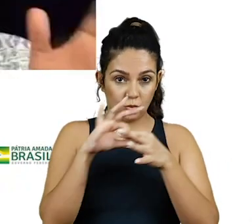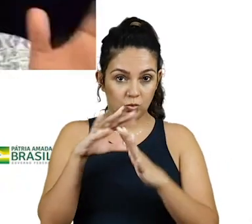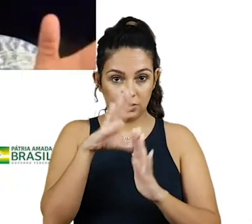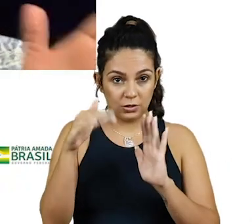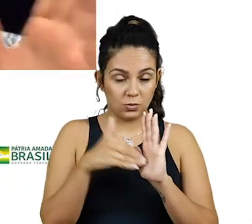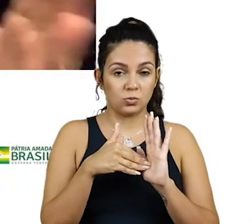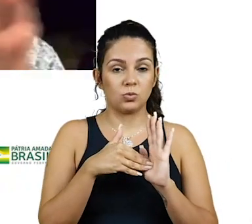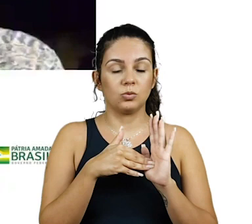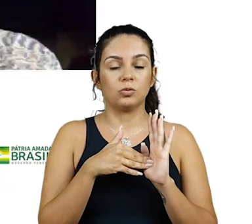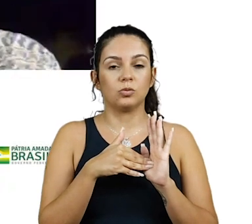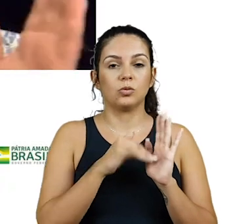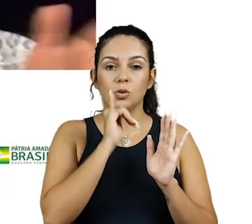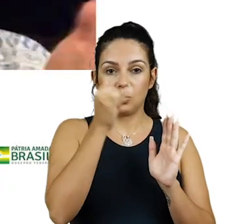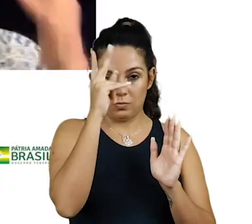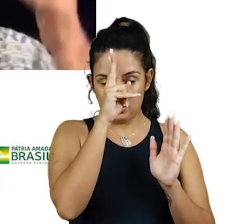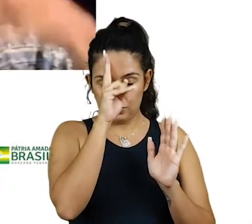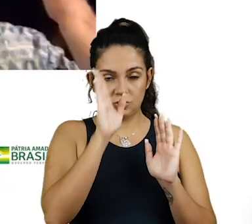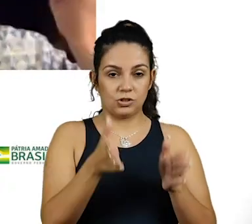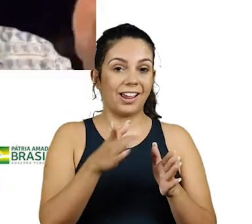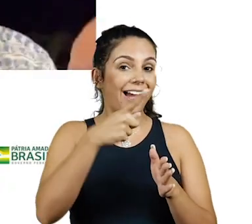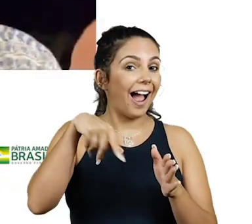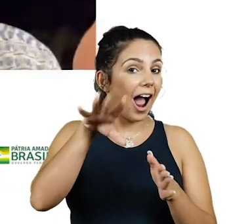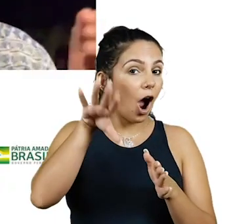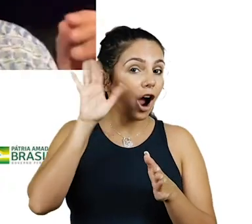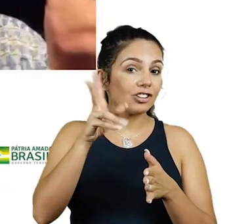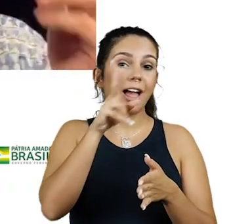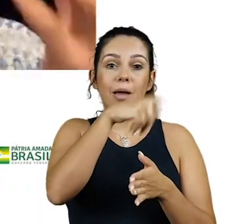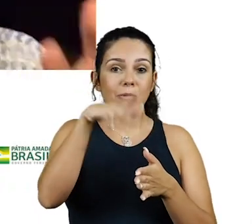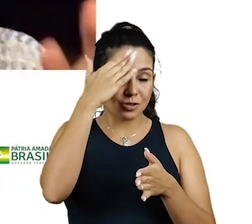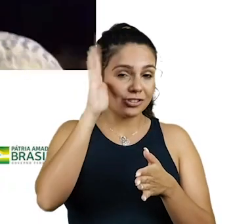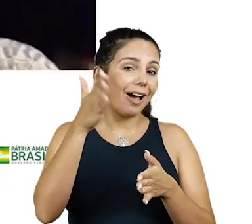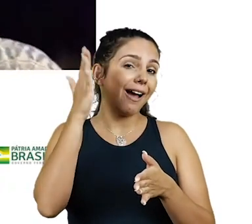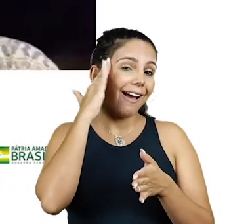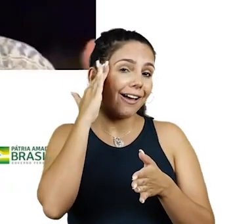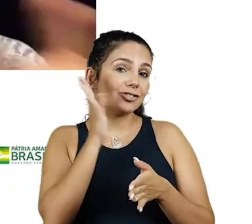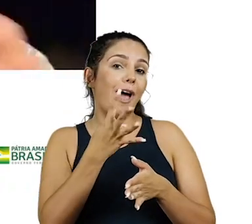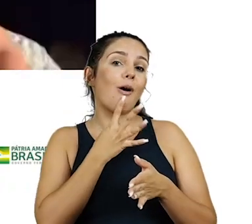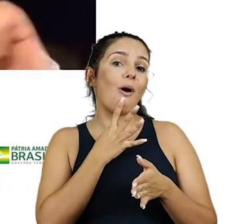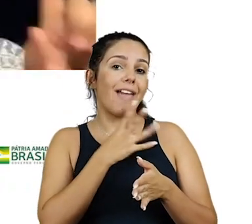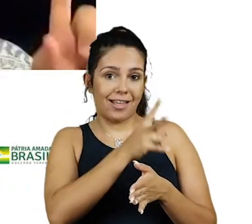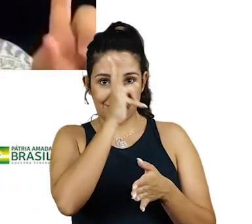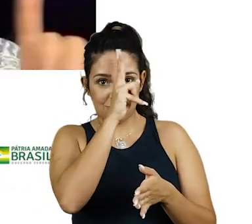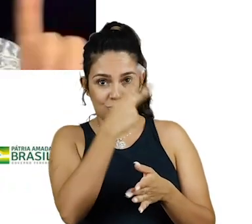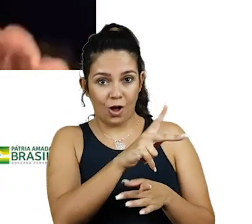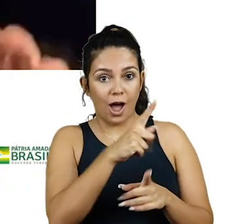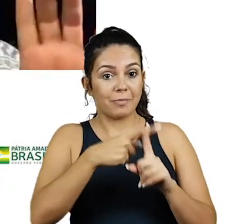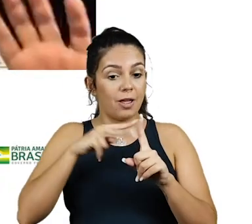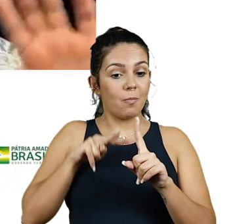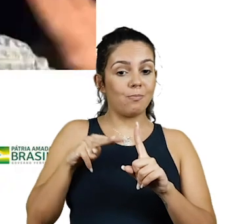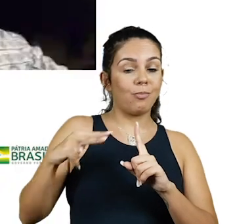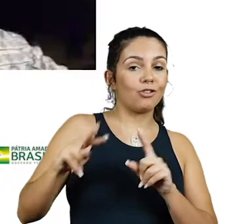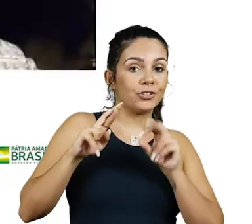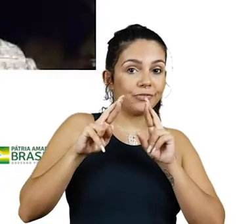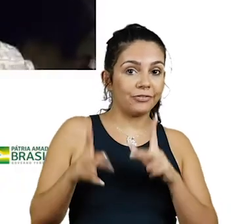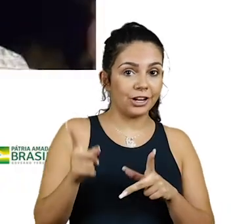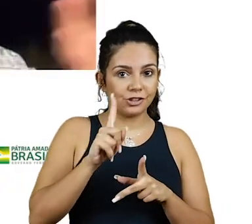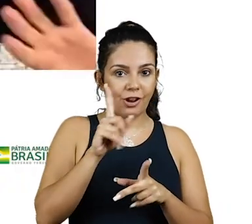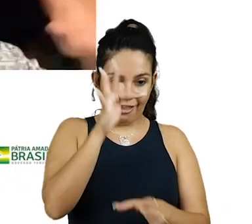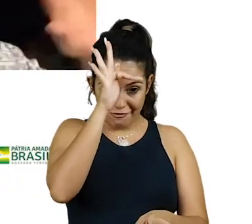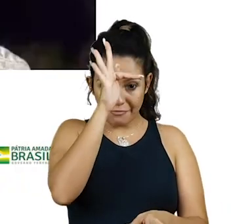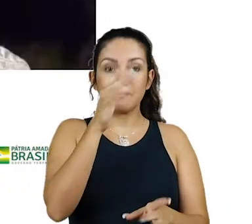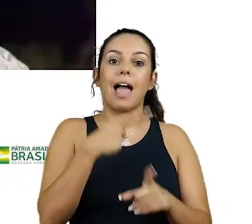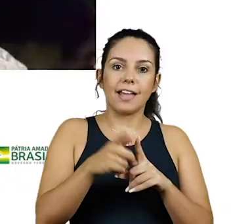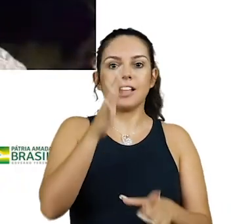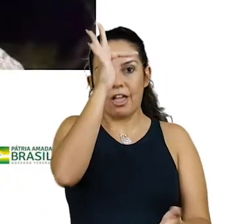todo, contar uma história que já foi ouvida 1000 vezes, de um ponto de vista diferente, mas que não é infiel,